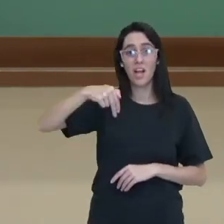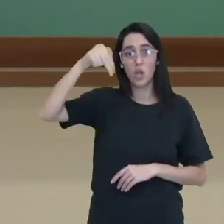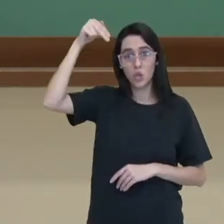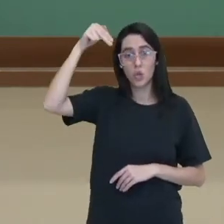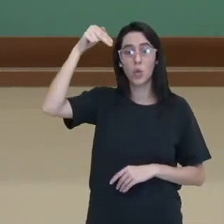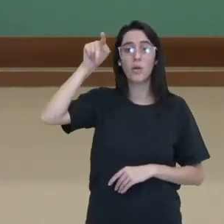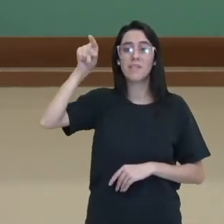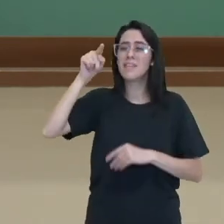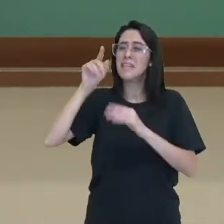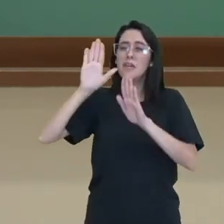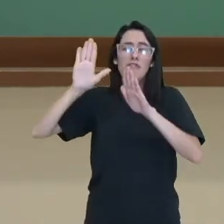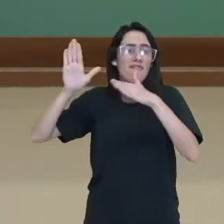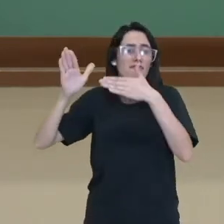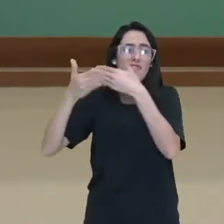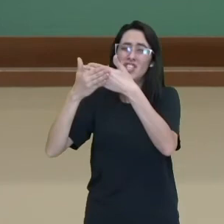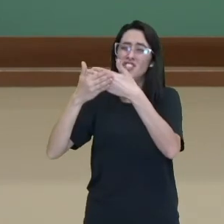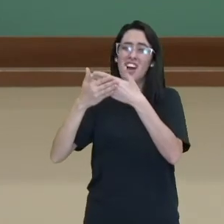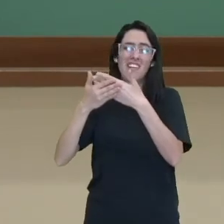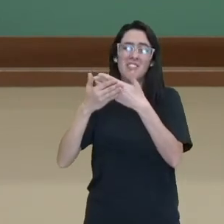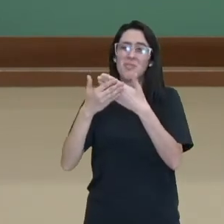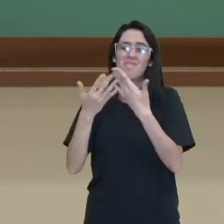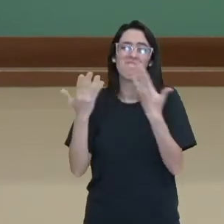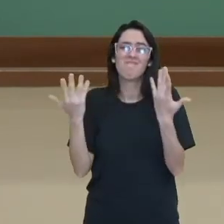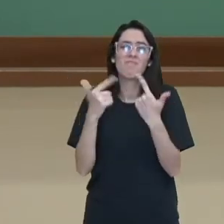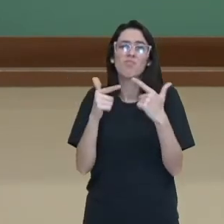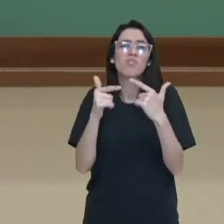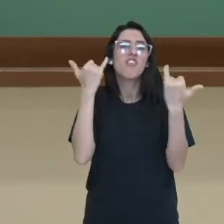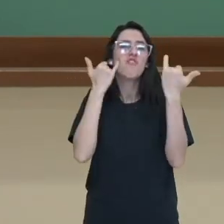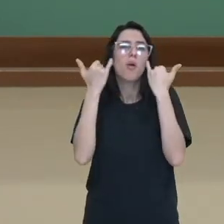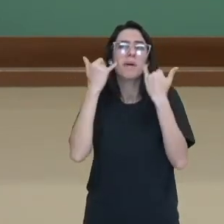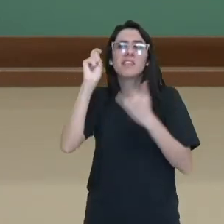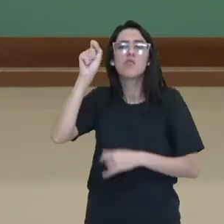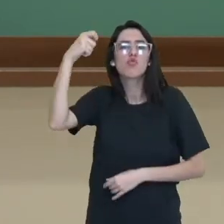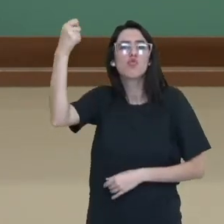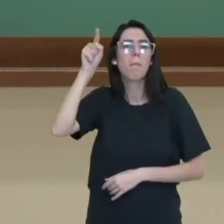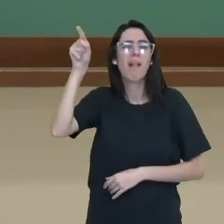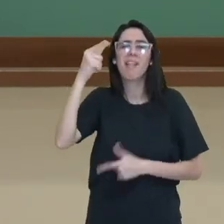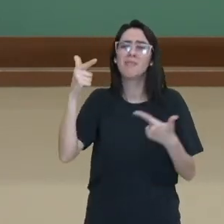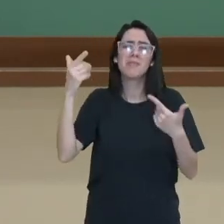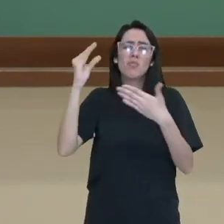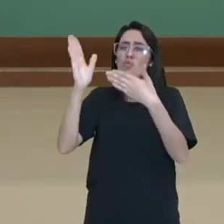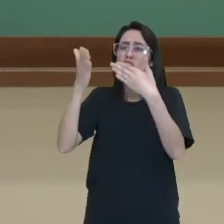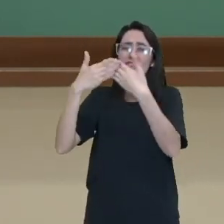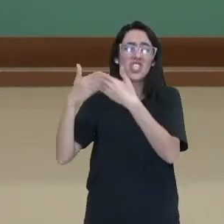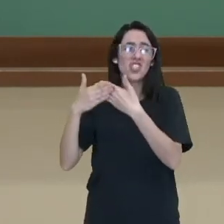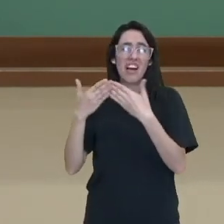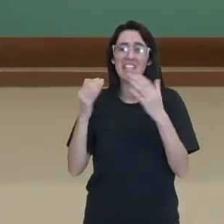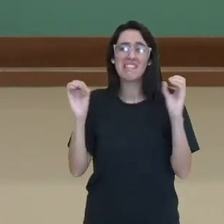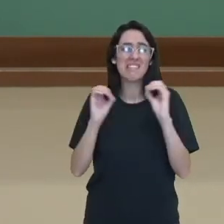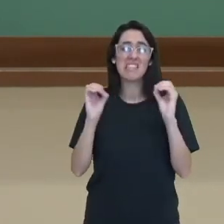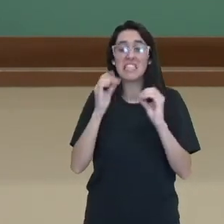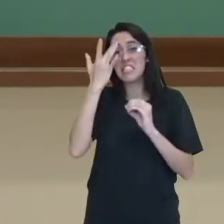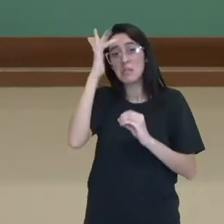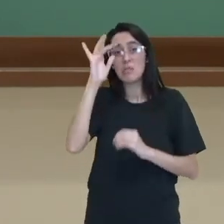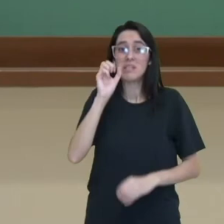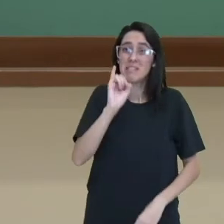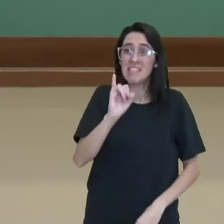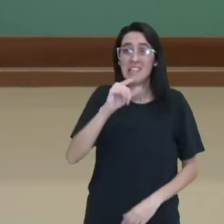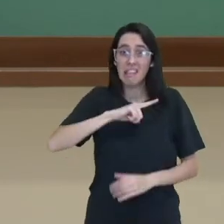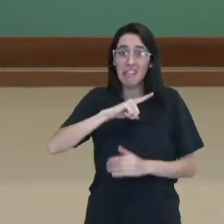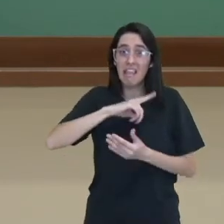tão fechado que não é possível saber se eles realmente têm armas nucleares.